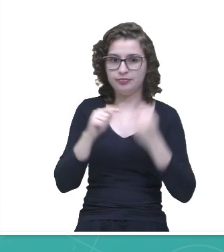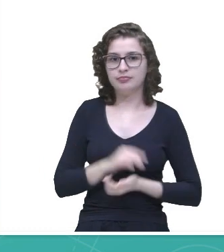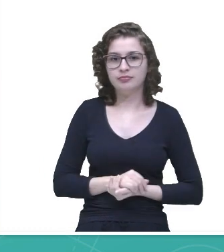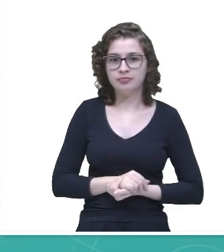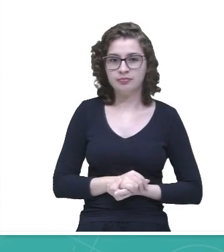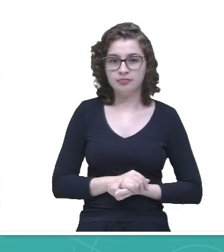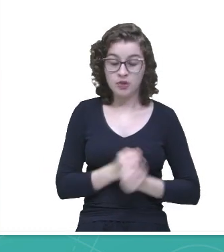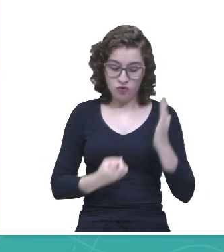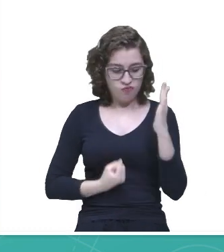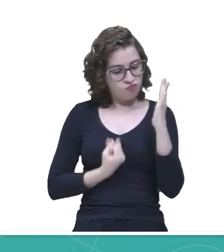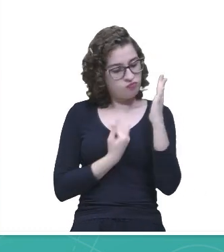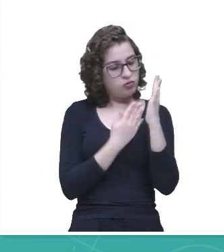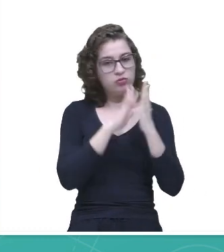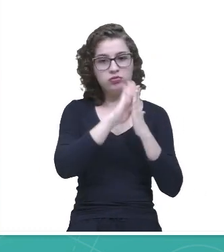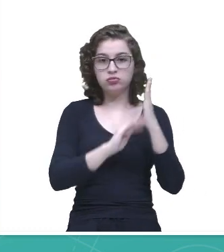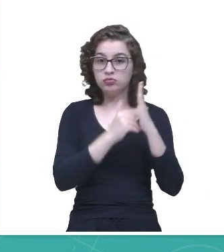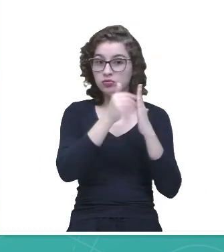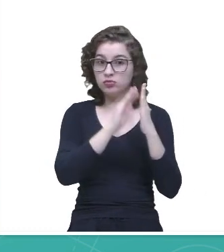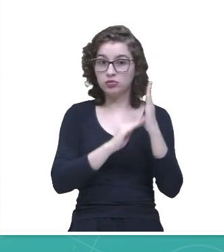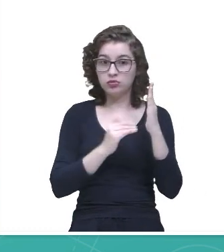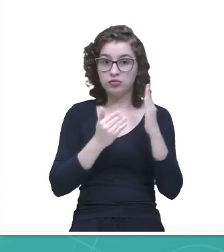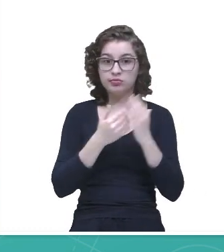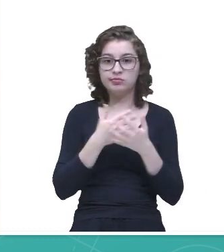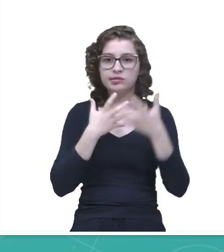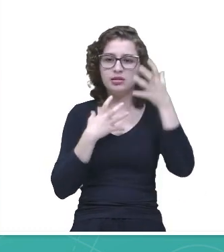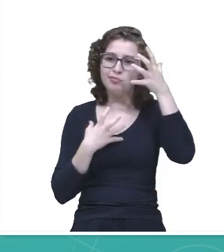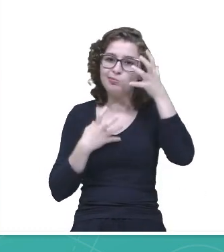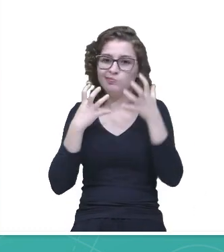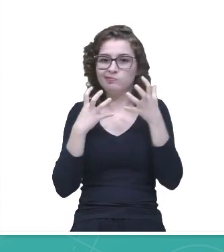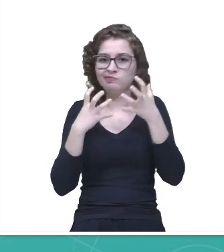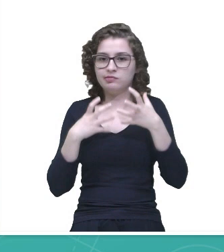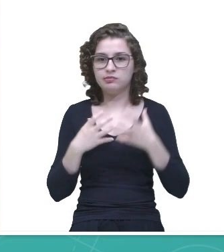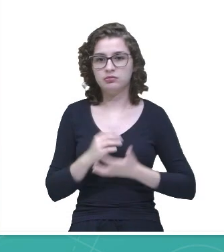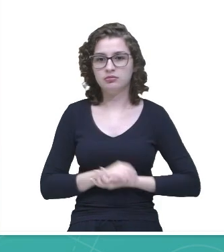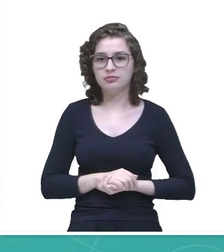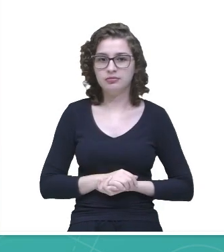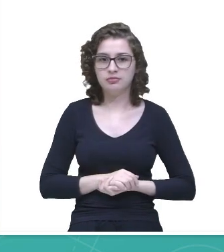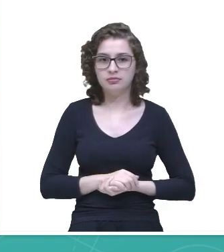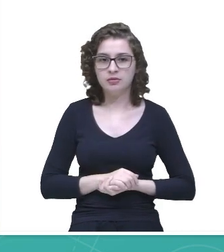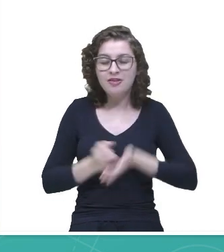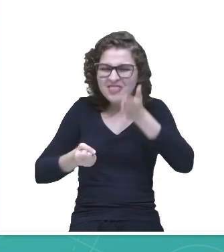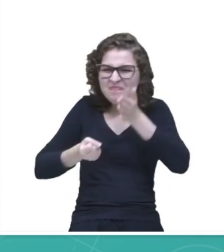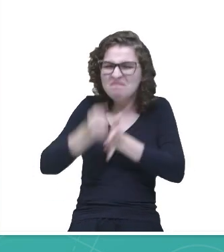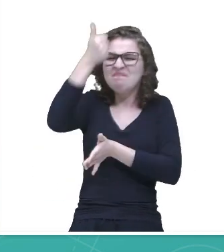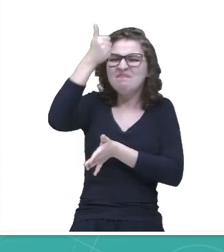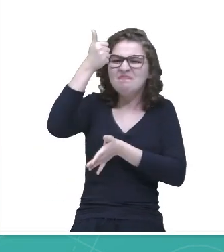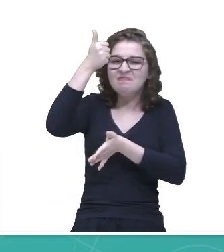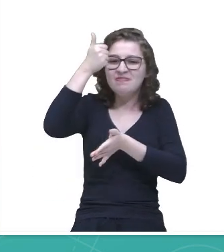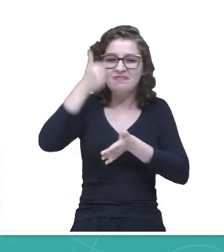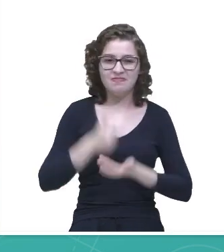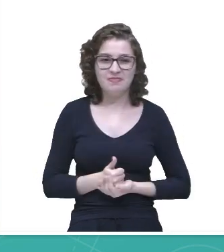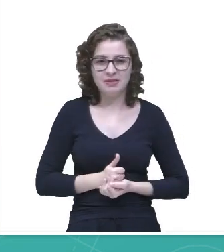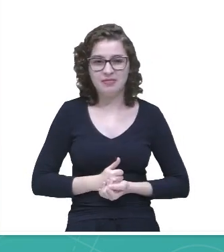foi a tendência de vanguarda que deformou a figura humana. Foi a primeira tendência, ele